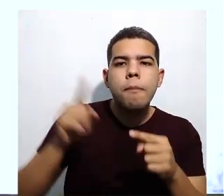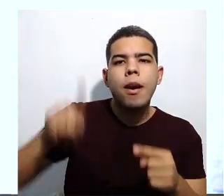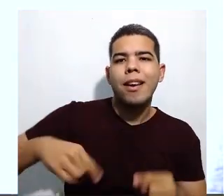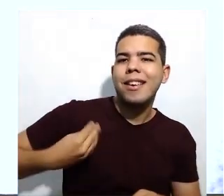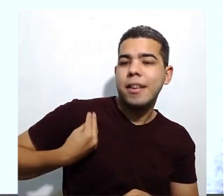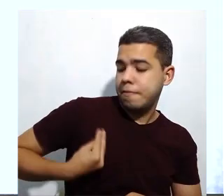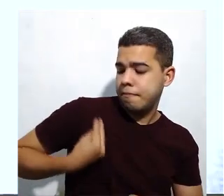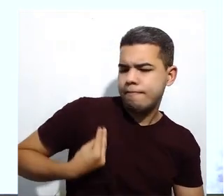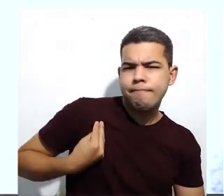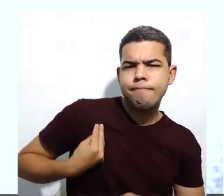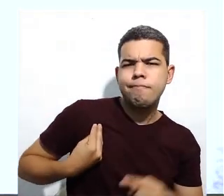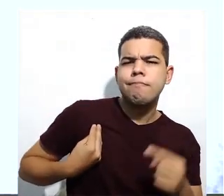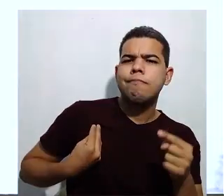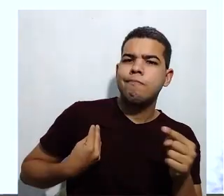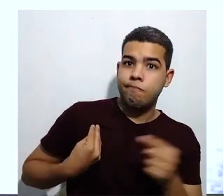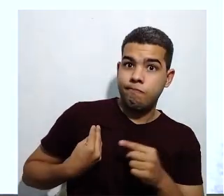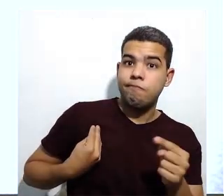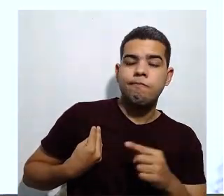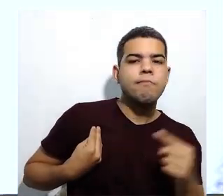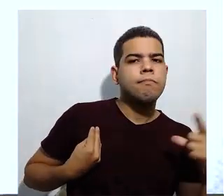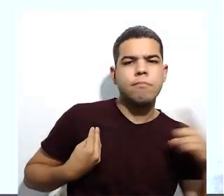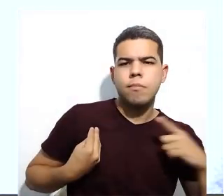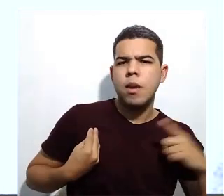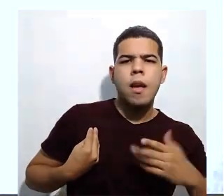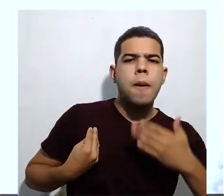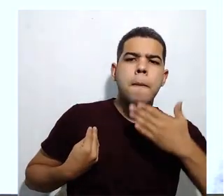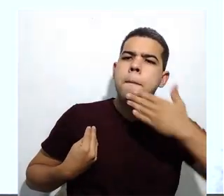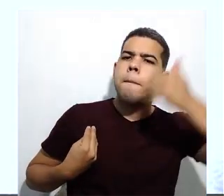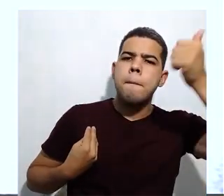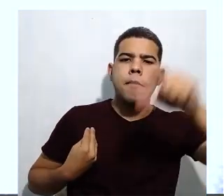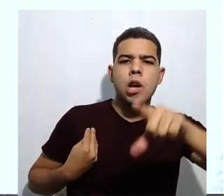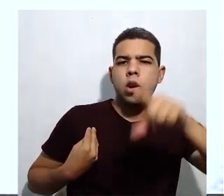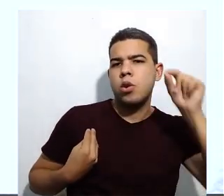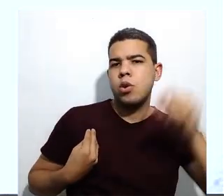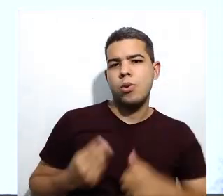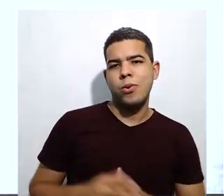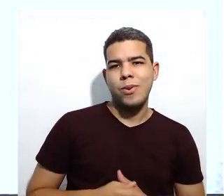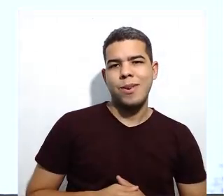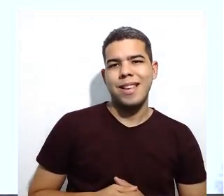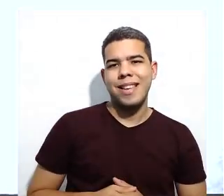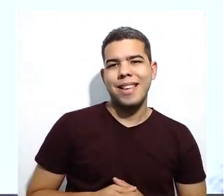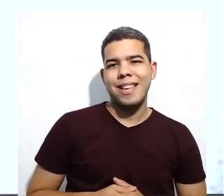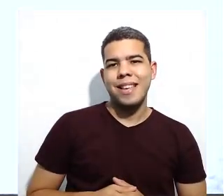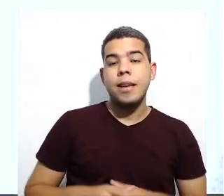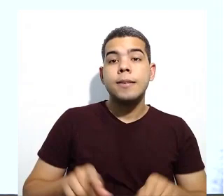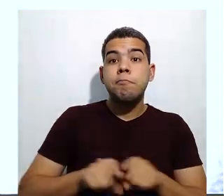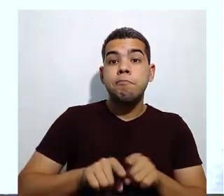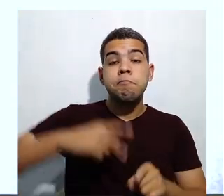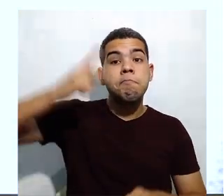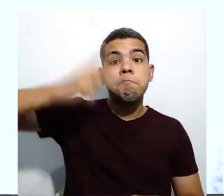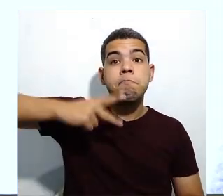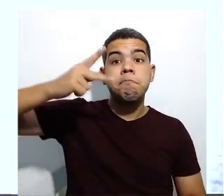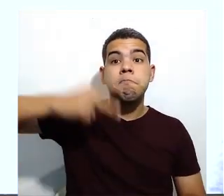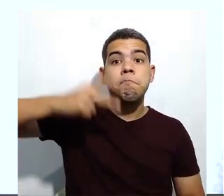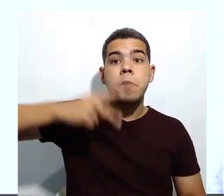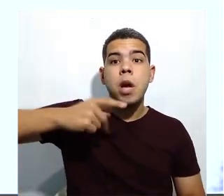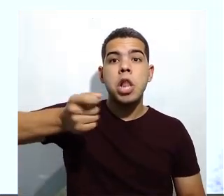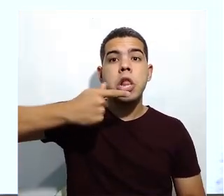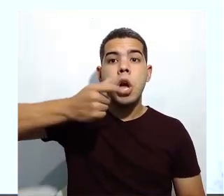a vida, porque a vida ela é a melhor opção. Eu vou falar sobre